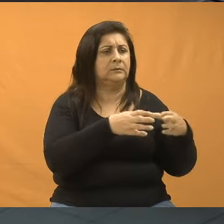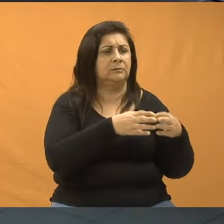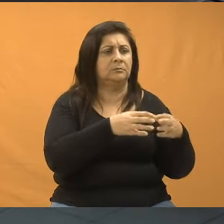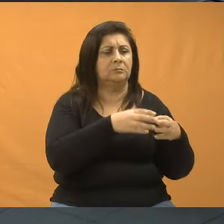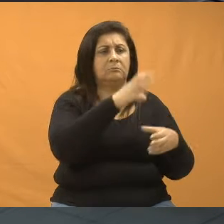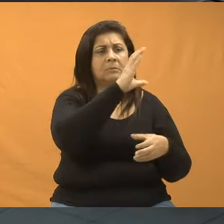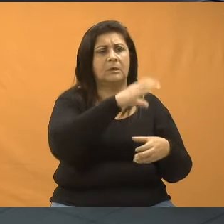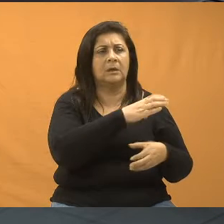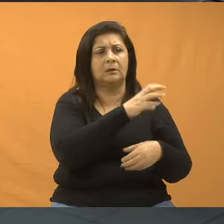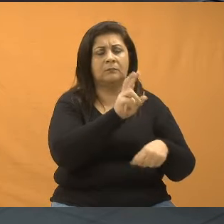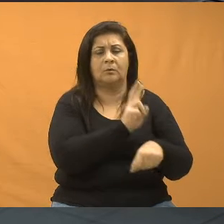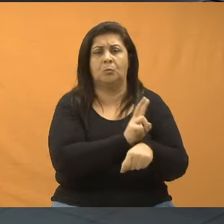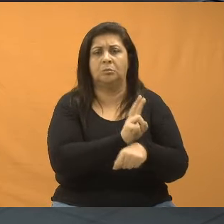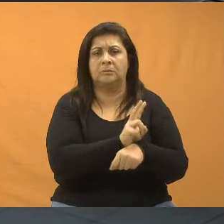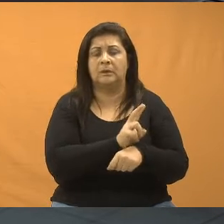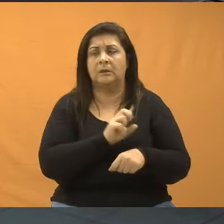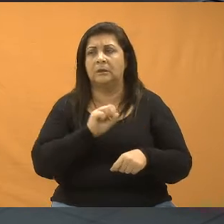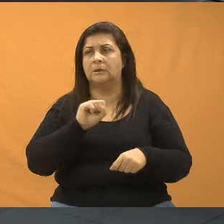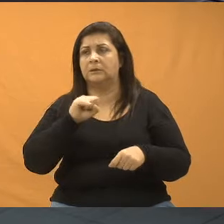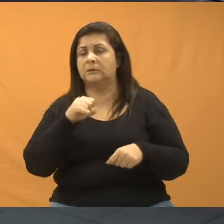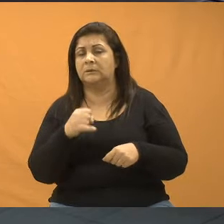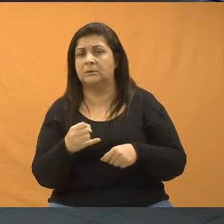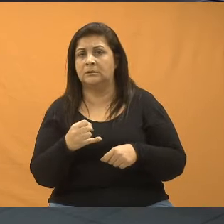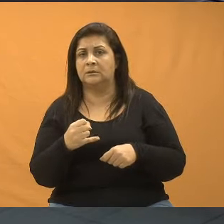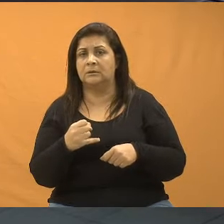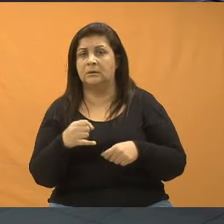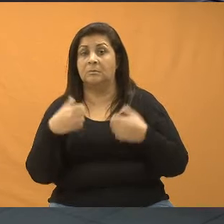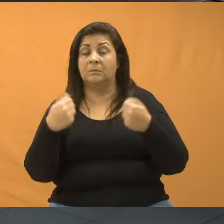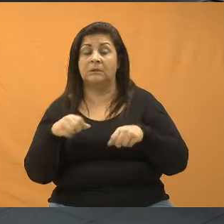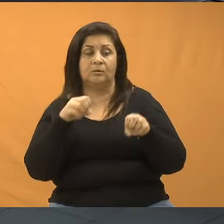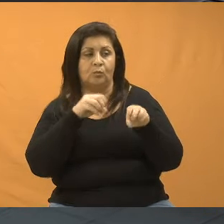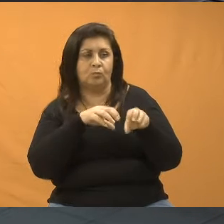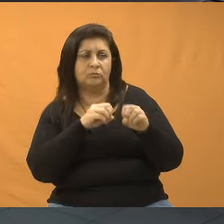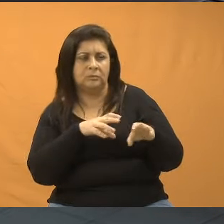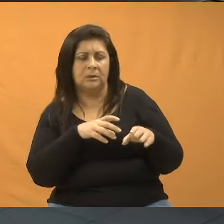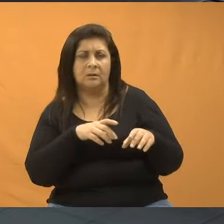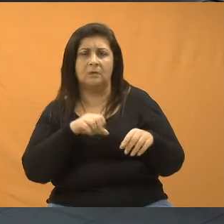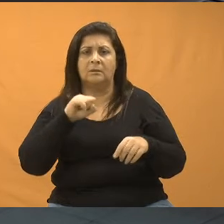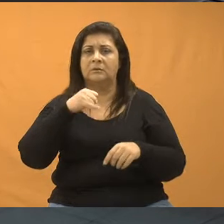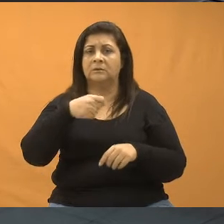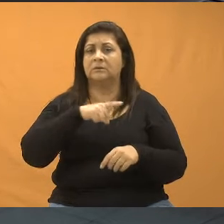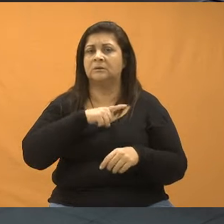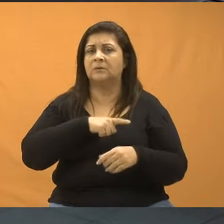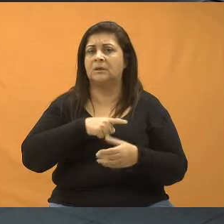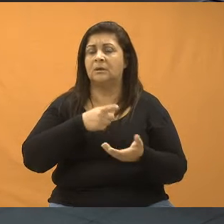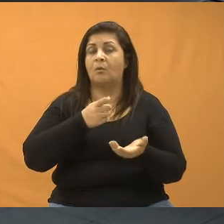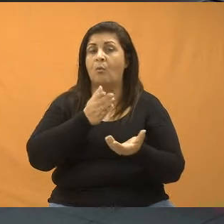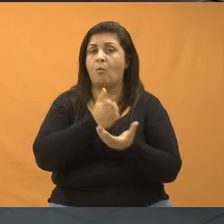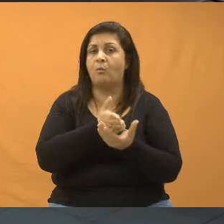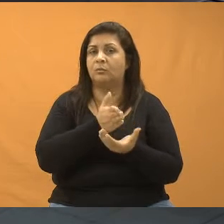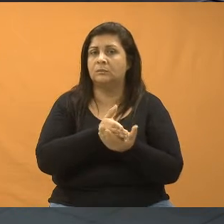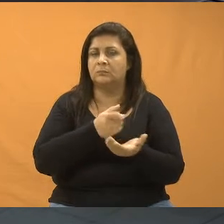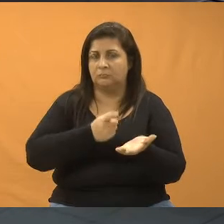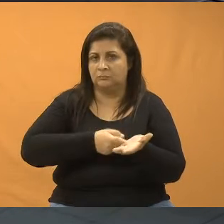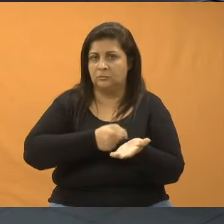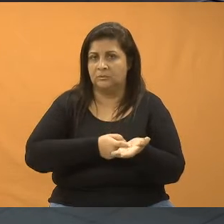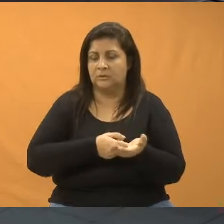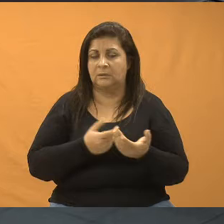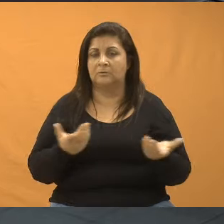se ela vai ter que ser orientada a ter um contrato de cogestão com alguma OS, como é que vai funcionar